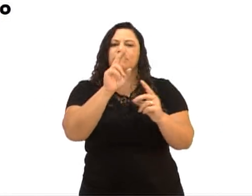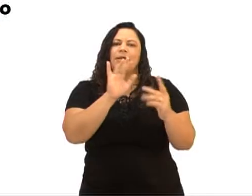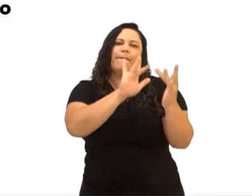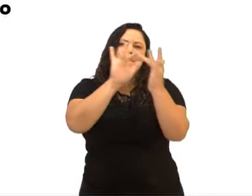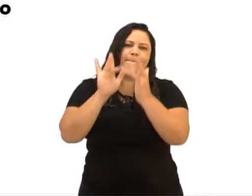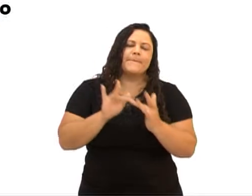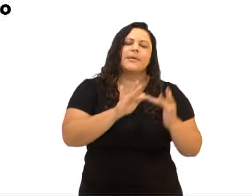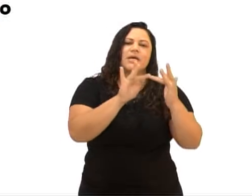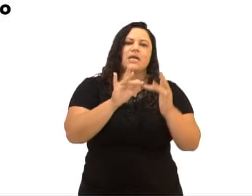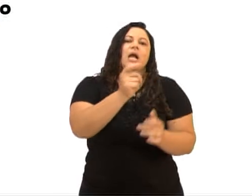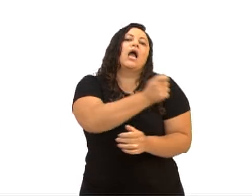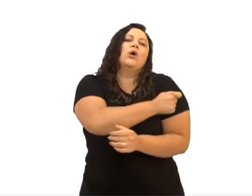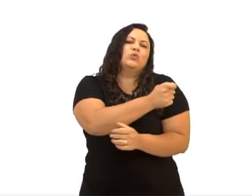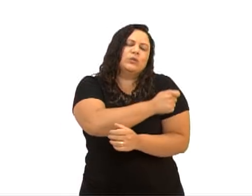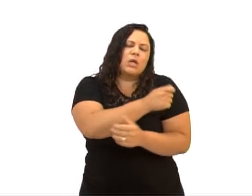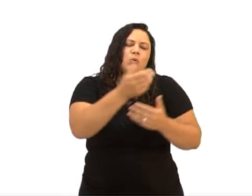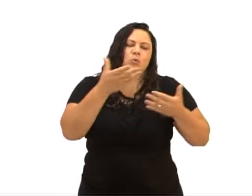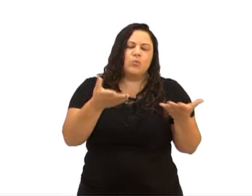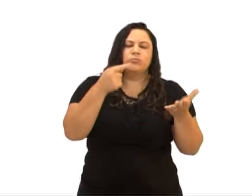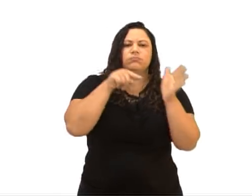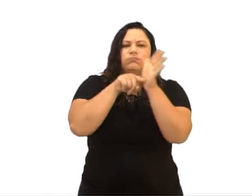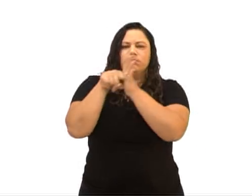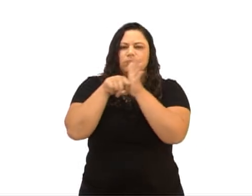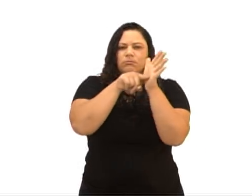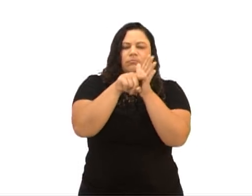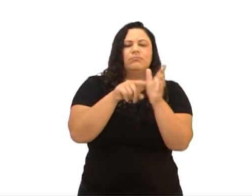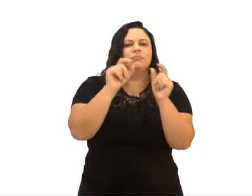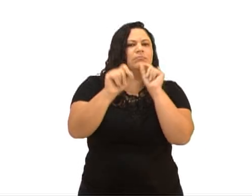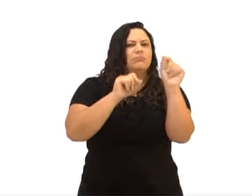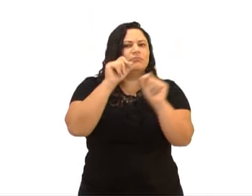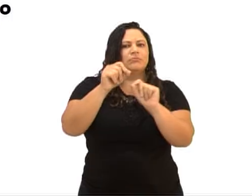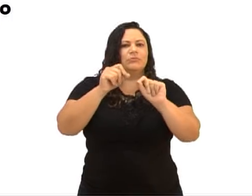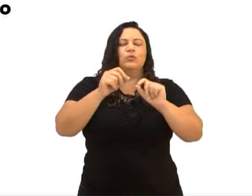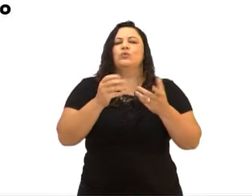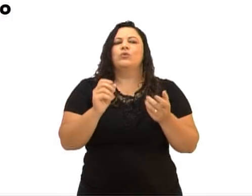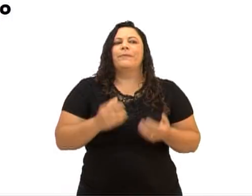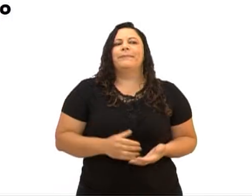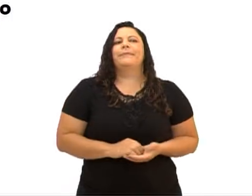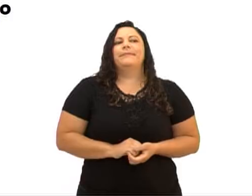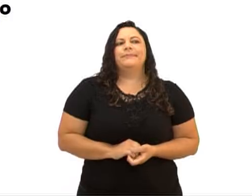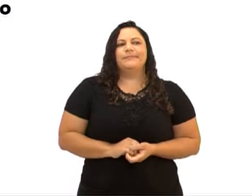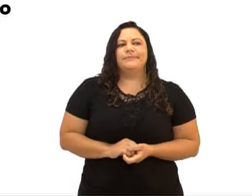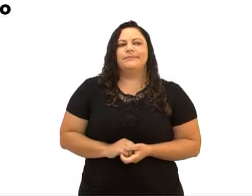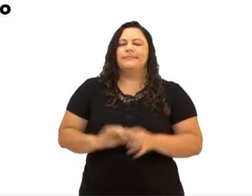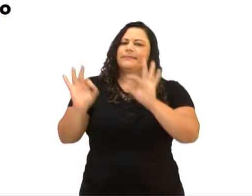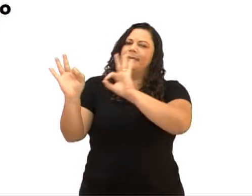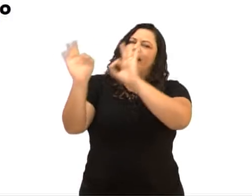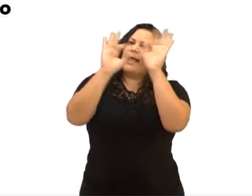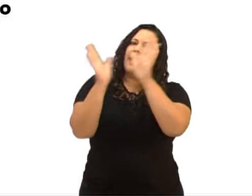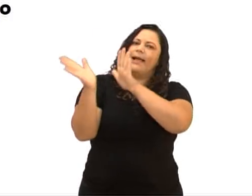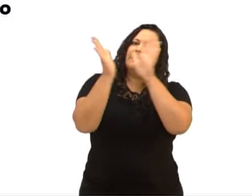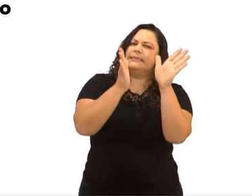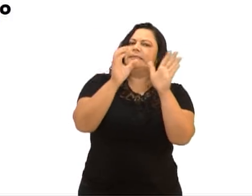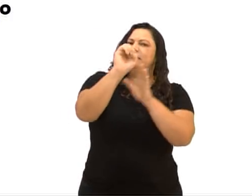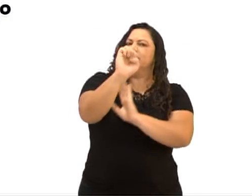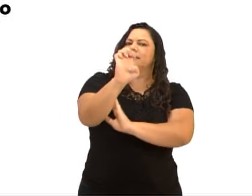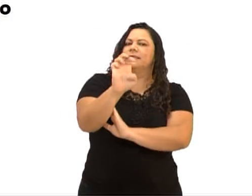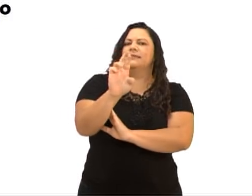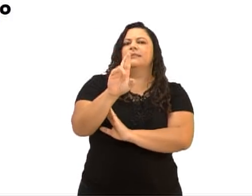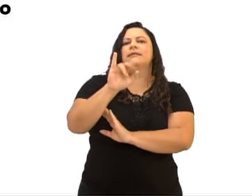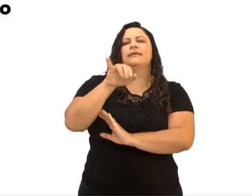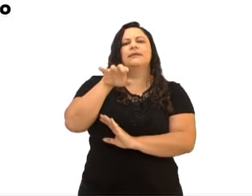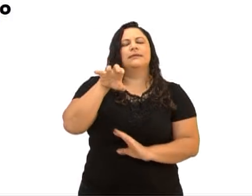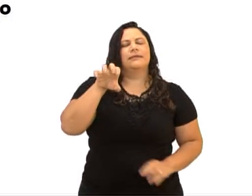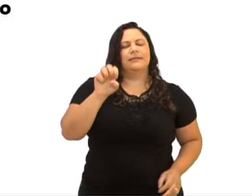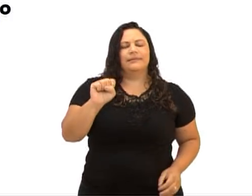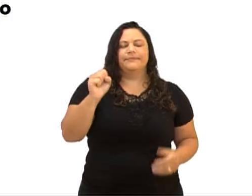aos alunos que nós estávamos verificando, que era sobre o quê? Sobre séries. Então aqui, por que a professora colocou aqui a terça